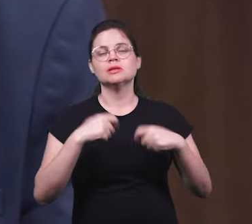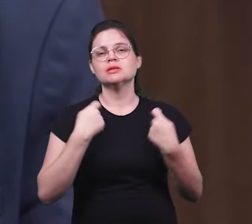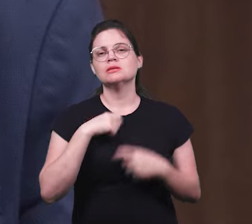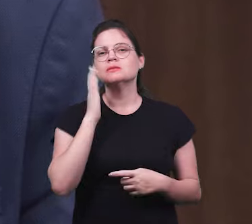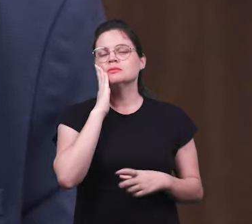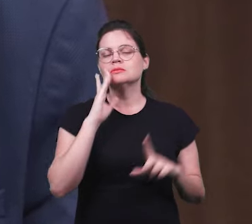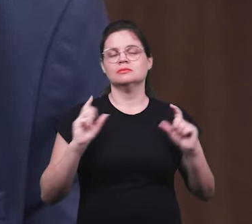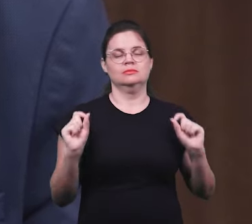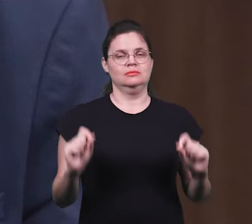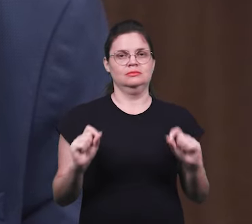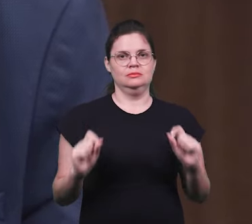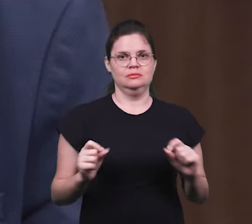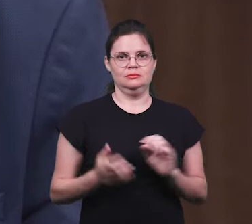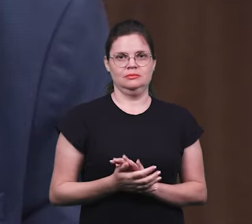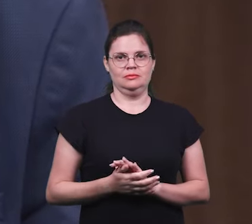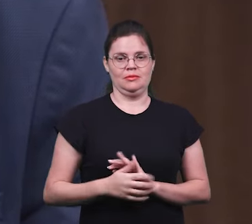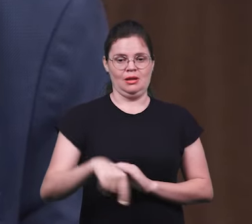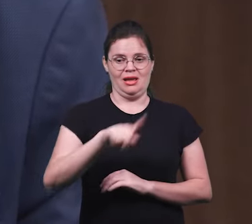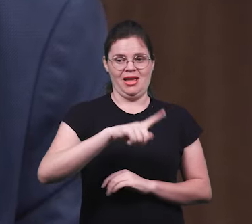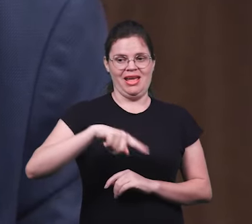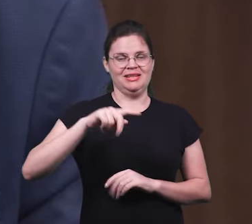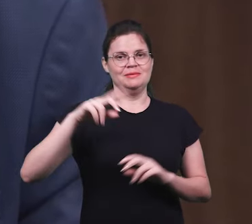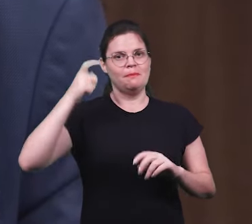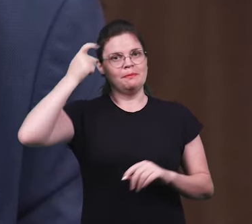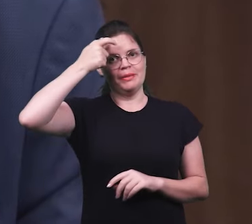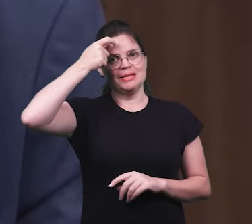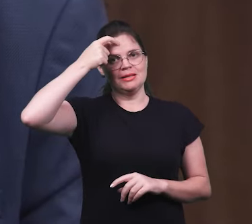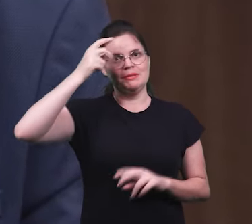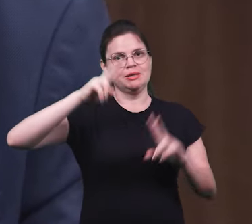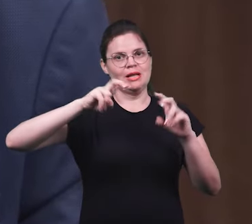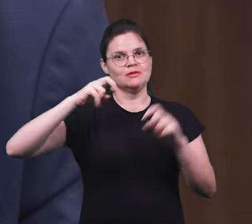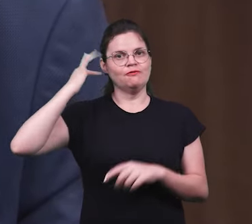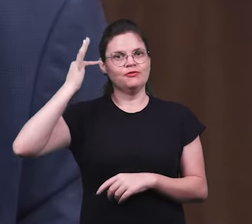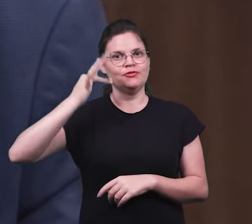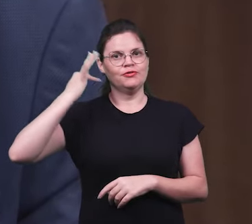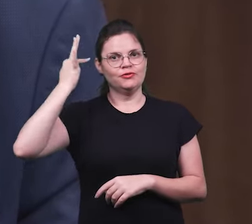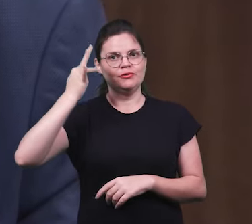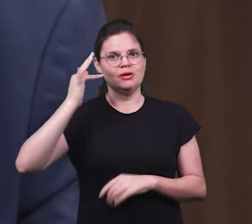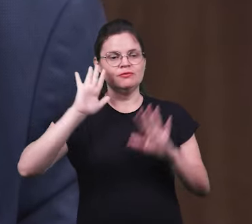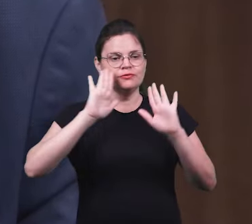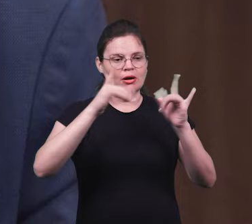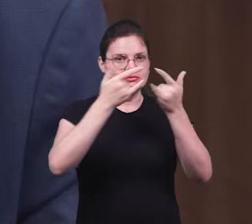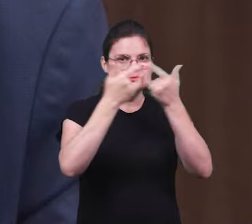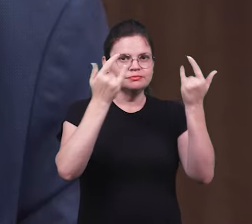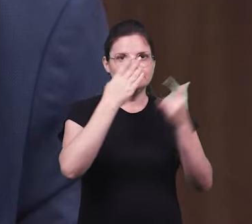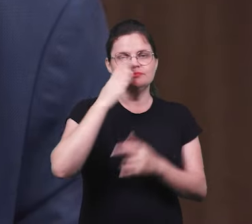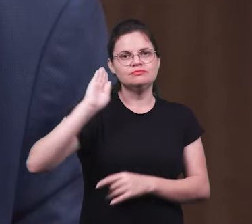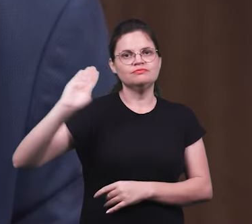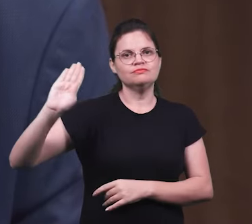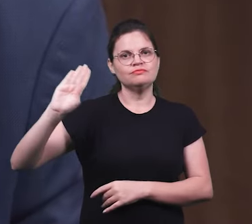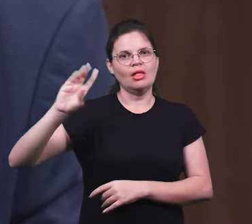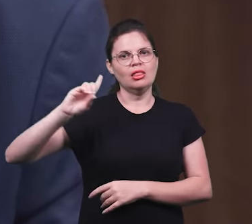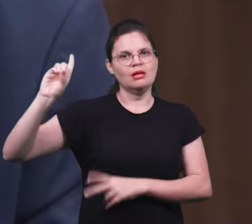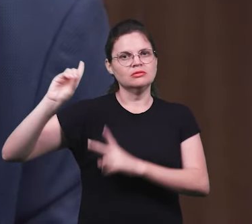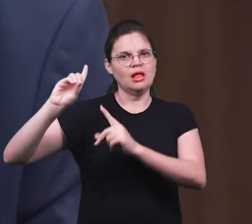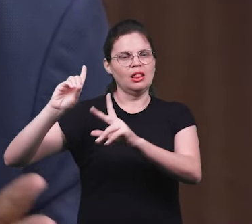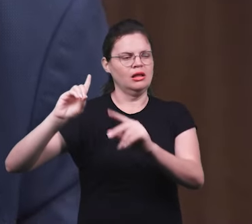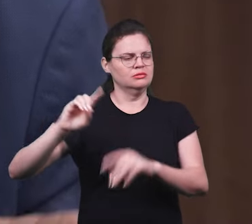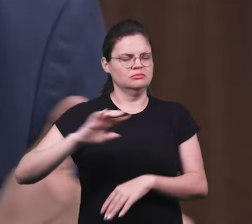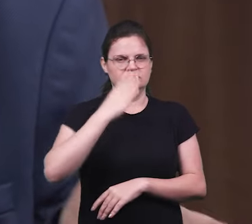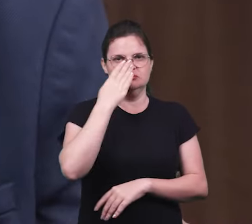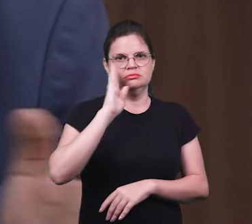entender, o pensamento deles, filosófico, era um pensamento totalmente voltado para o material, desprezando as coisas eternas,